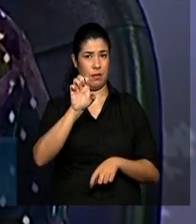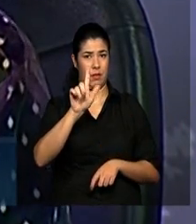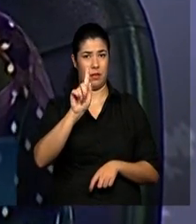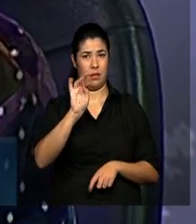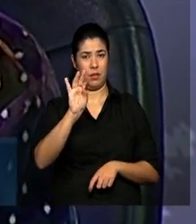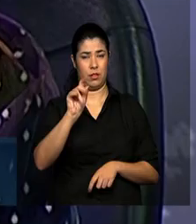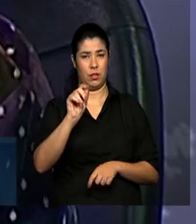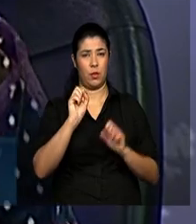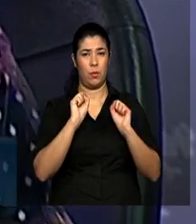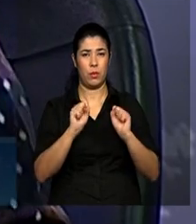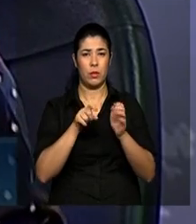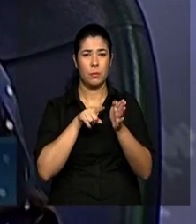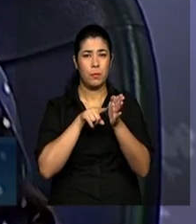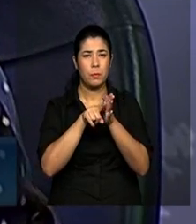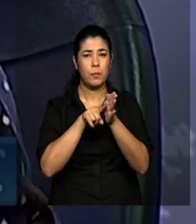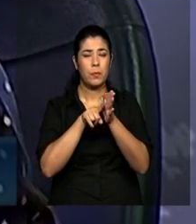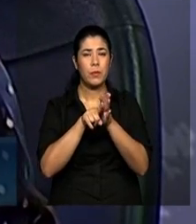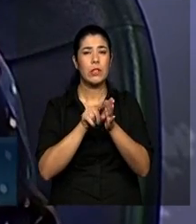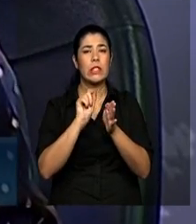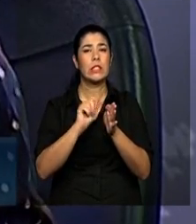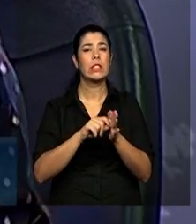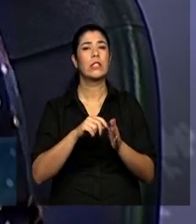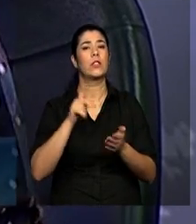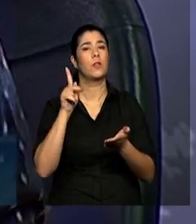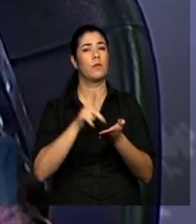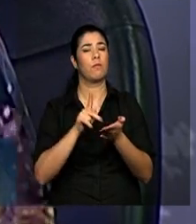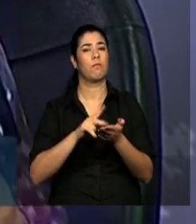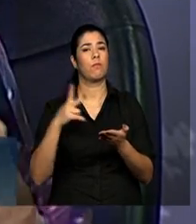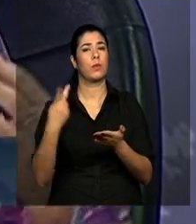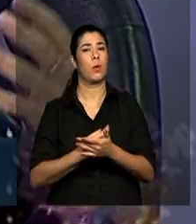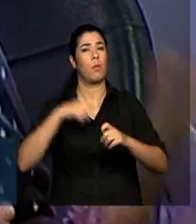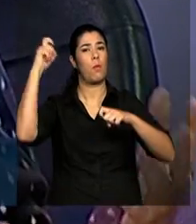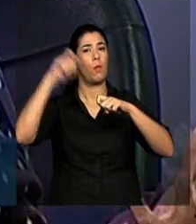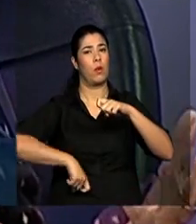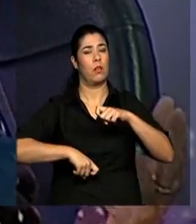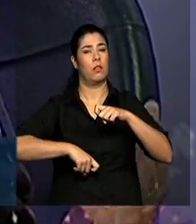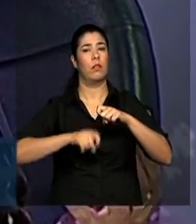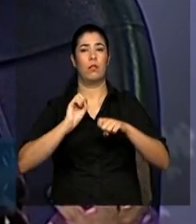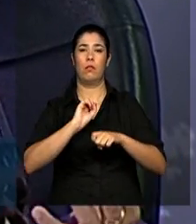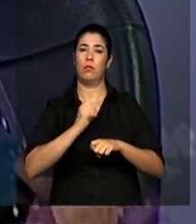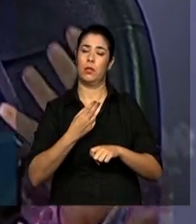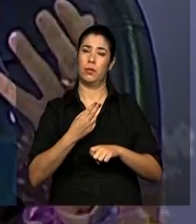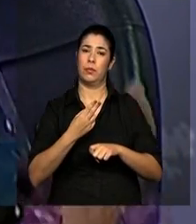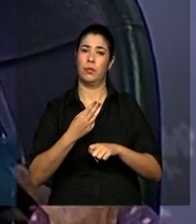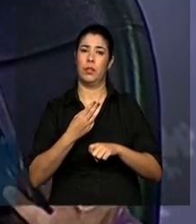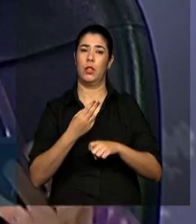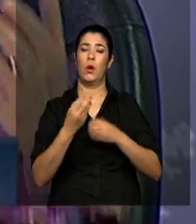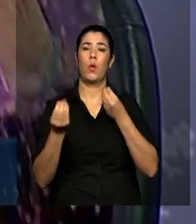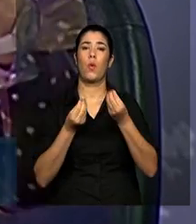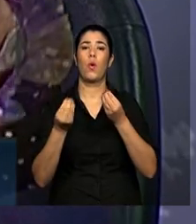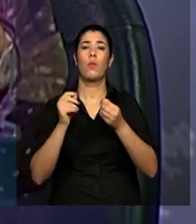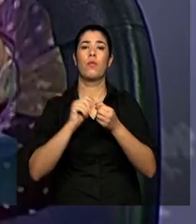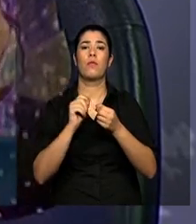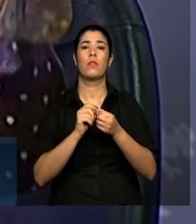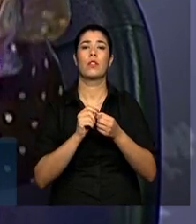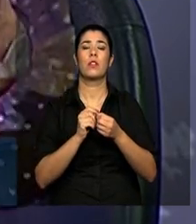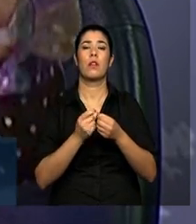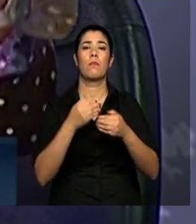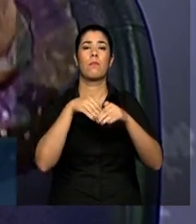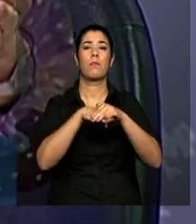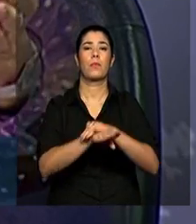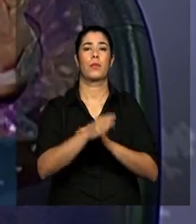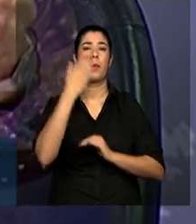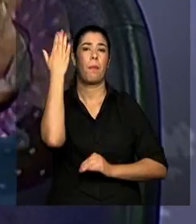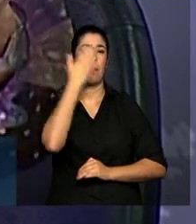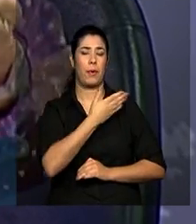a perícia do estupro. E aonde que se guardava isso, a não ser, a Cidinha está ali, que